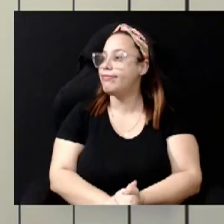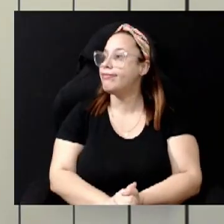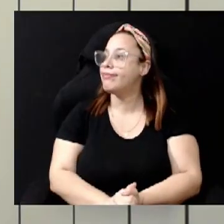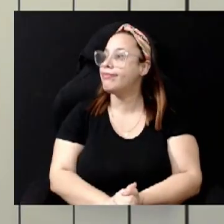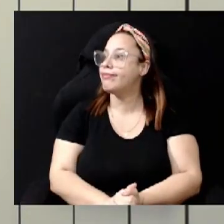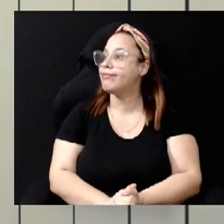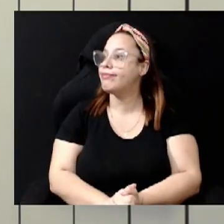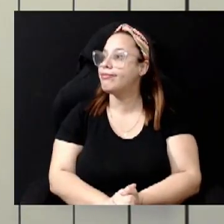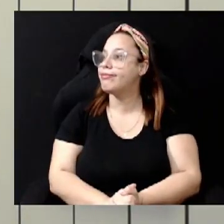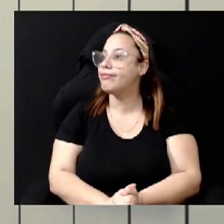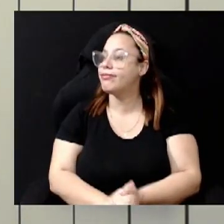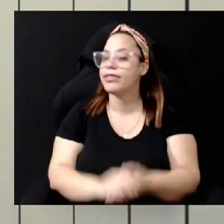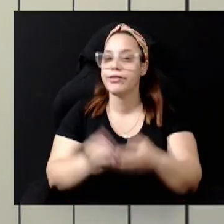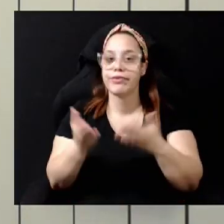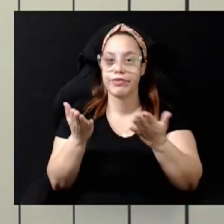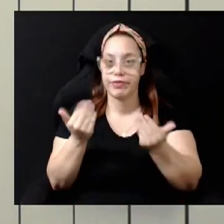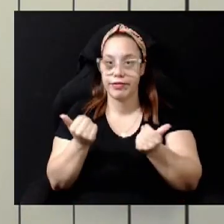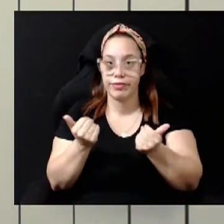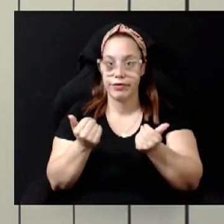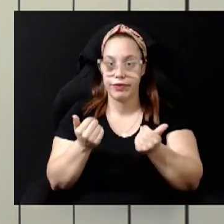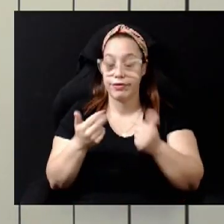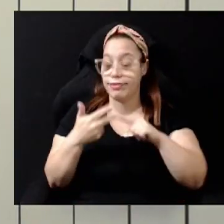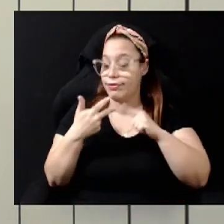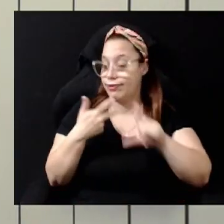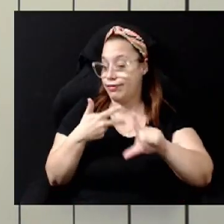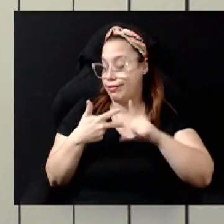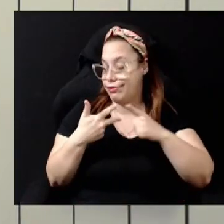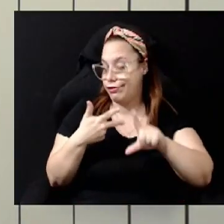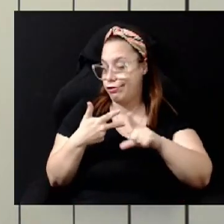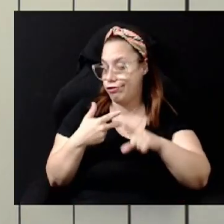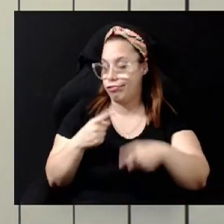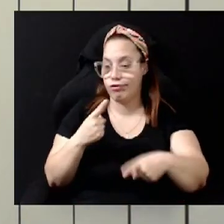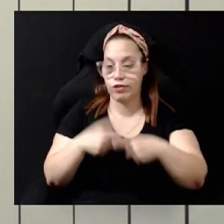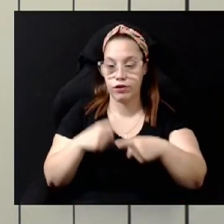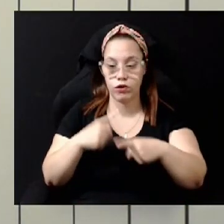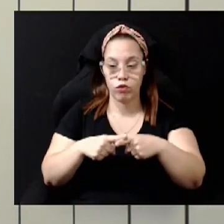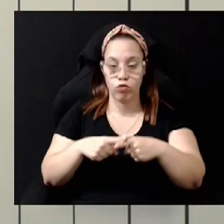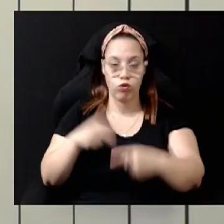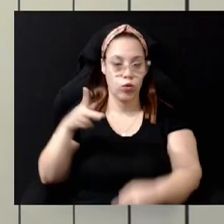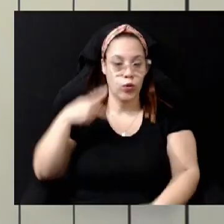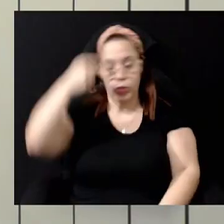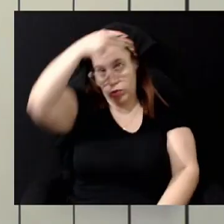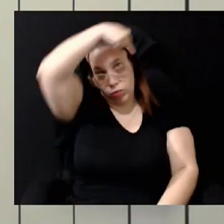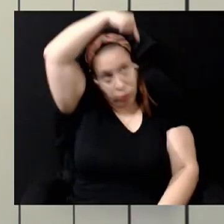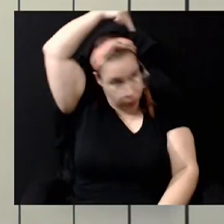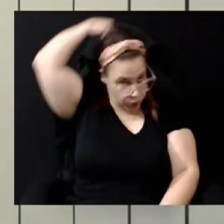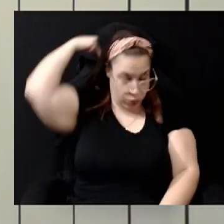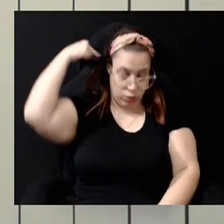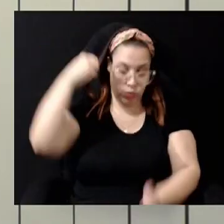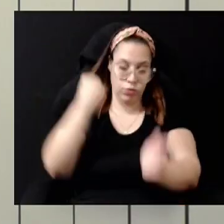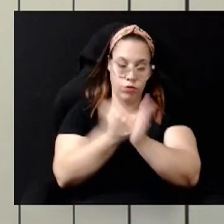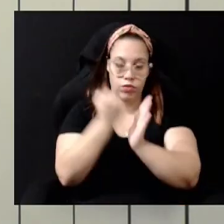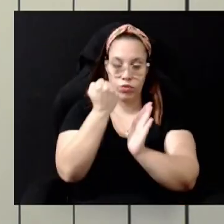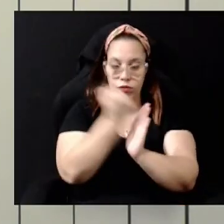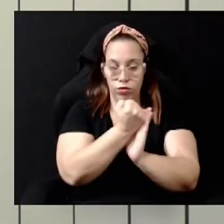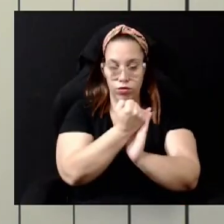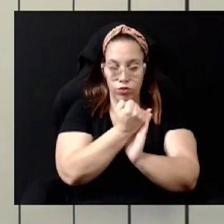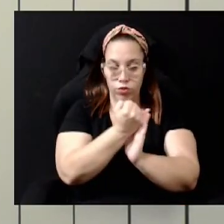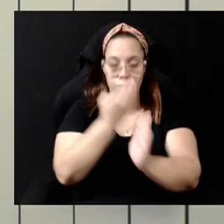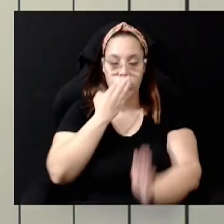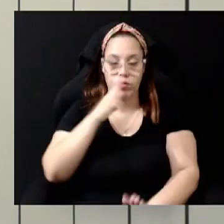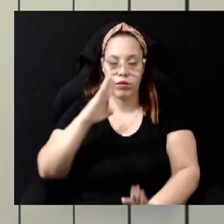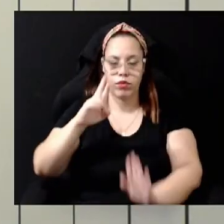Vamos com as notícias do Legislativo, porque o vereador Paulo Gaspar protocolou um requerimento pedindo informações